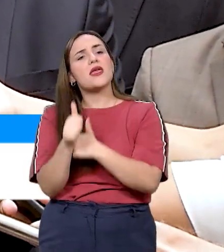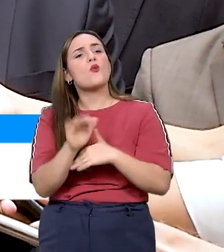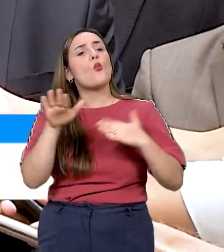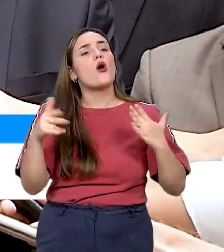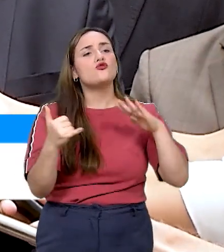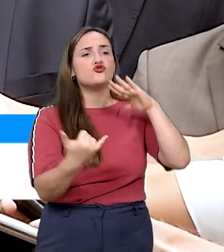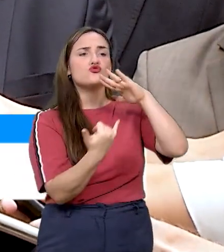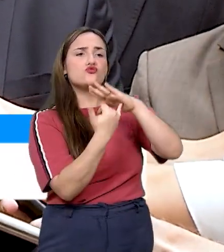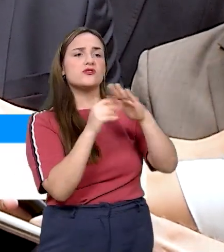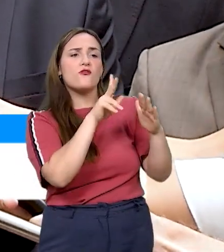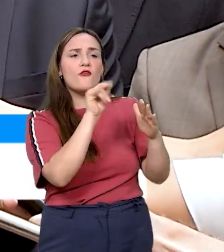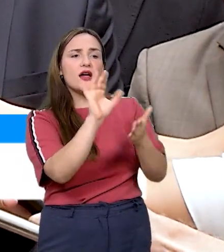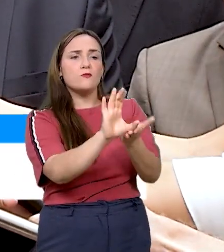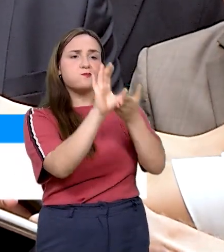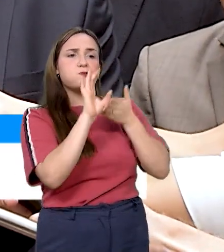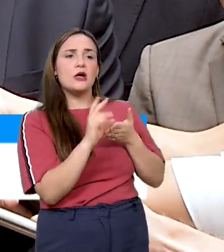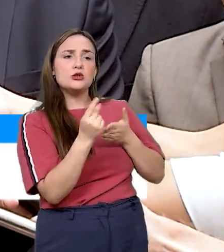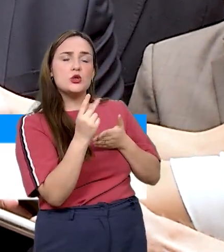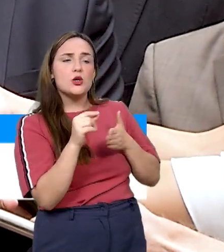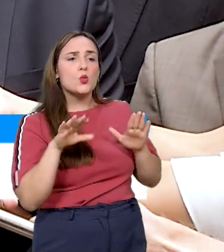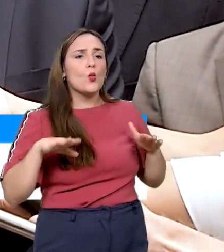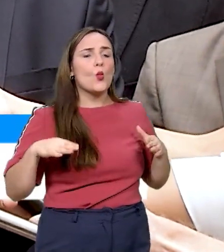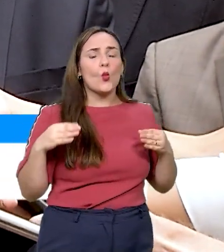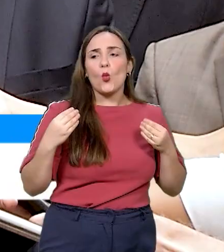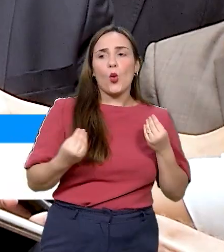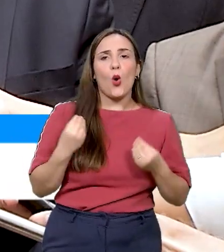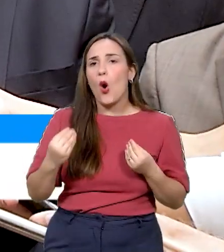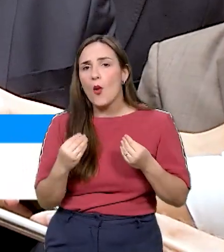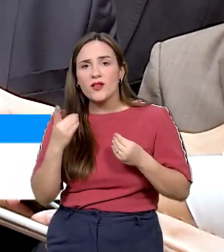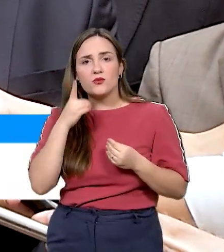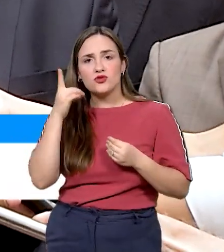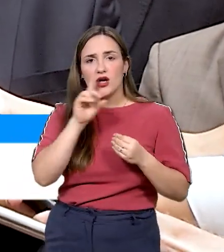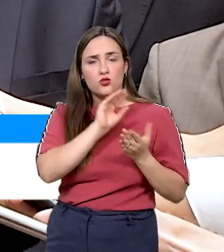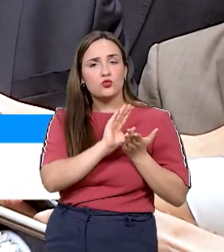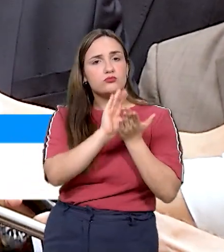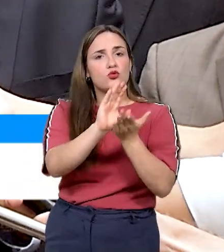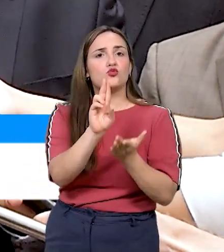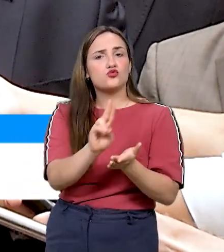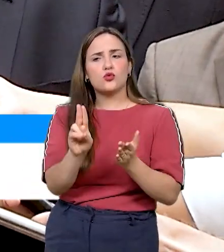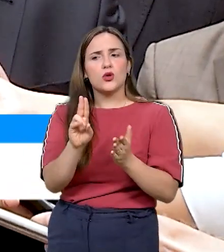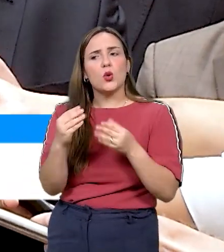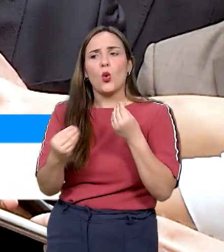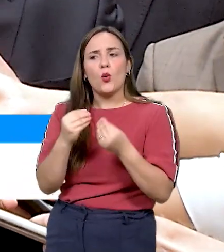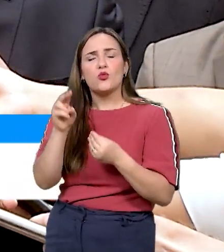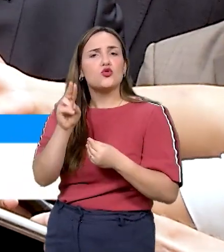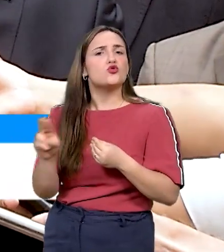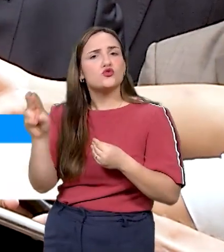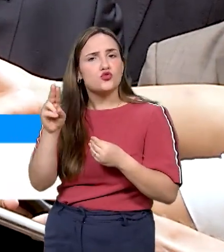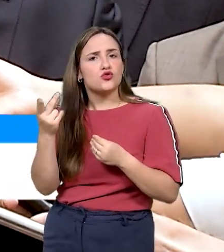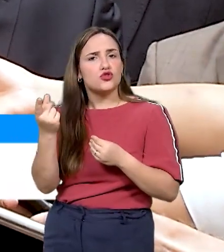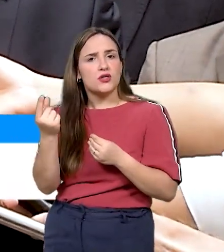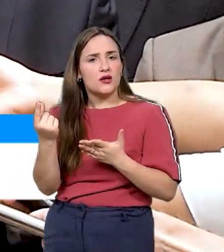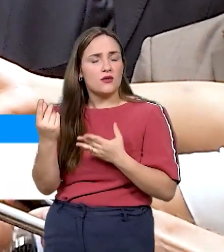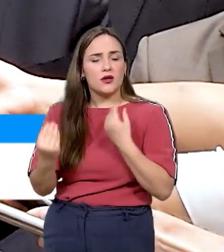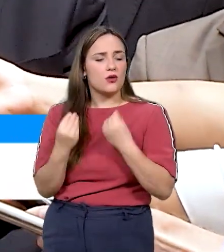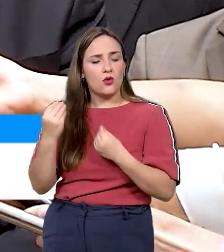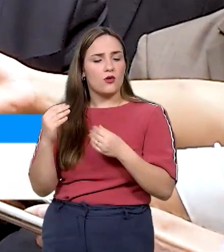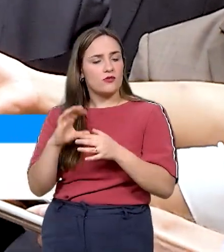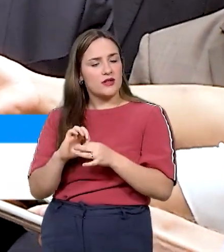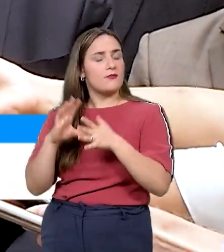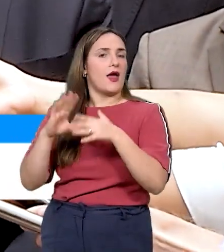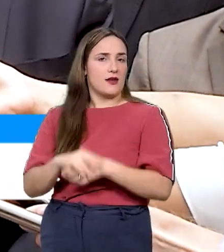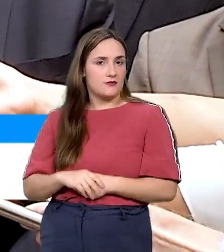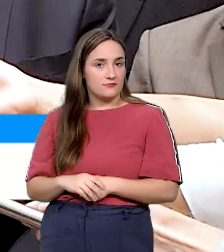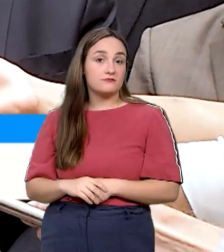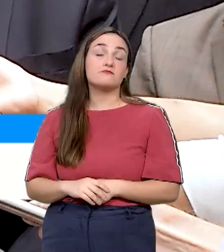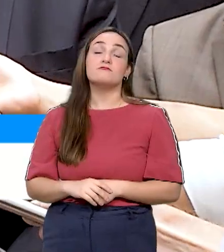da sociedade civil poder saber aonde que o parlamentar colocou o dinheiro e como que a entidade gastou esse dinheiro e